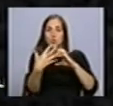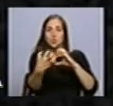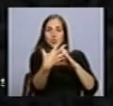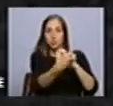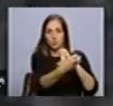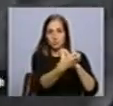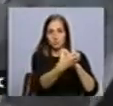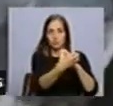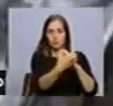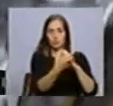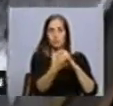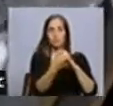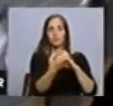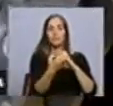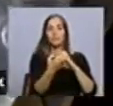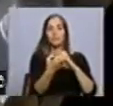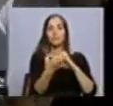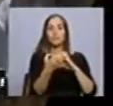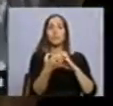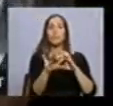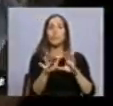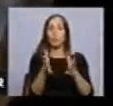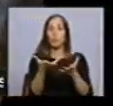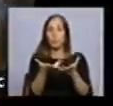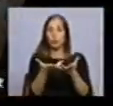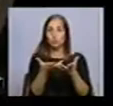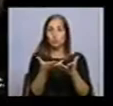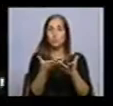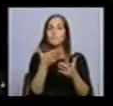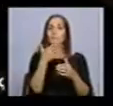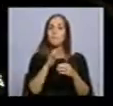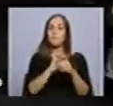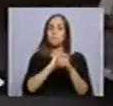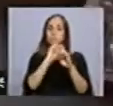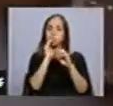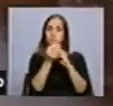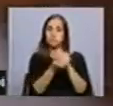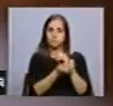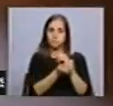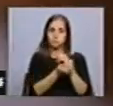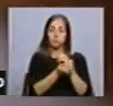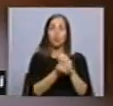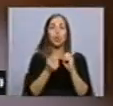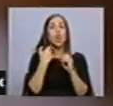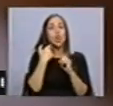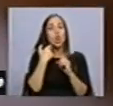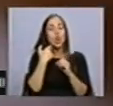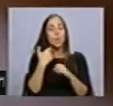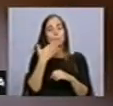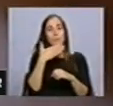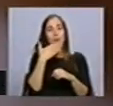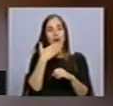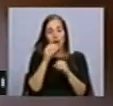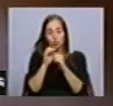assim, estelar. E quando na superfície e na atmosfera dessa anã branca começa a acumular-se uma